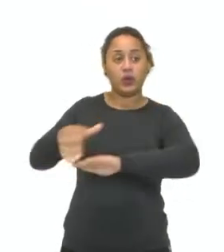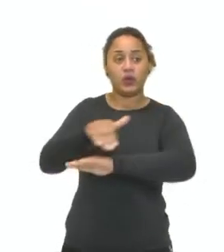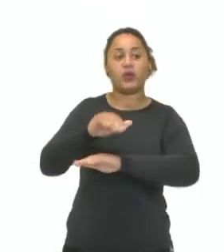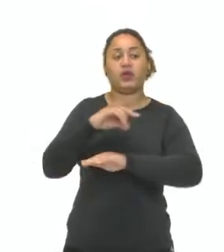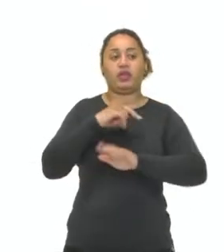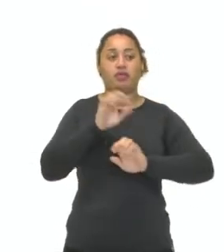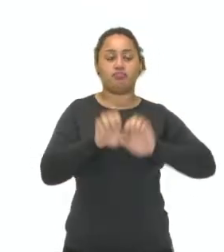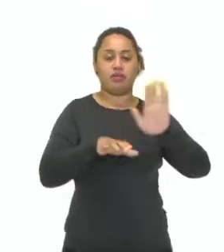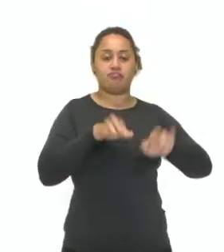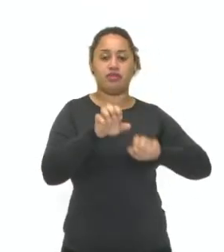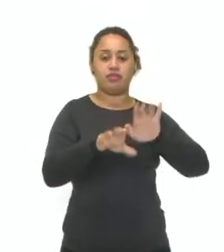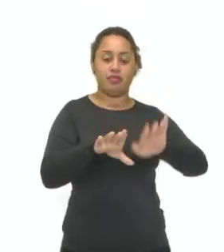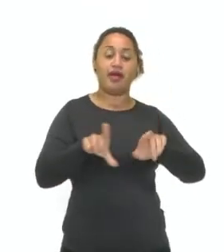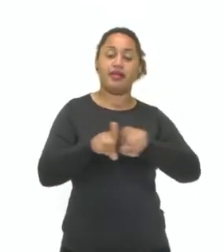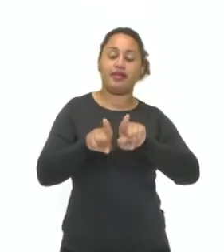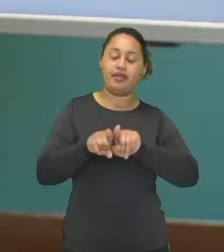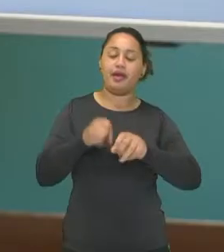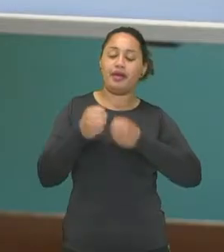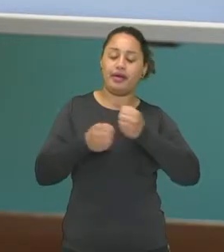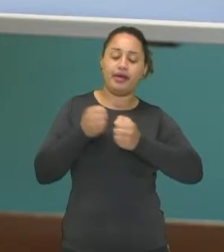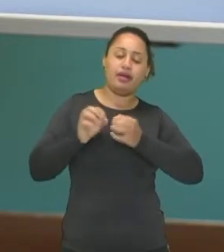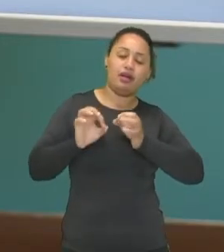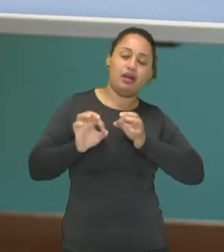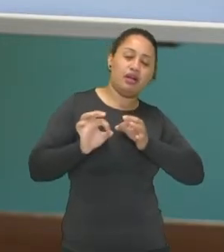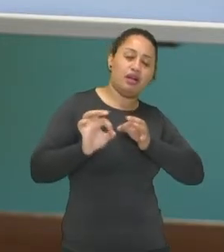marcha atlética e a maratona.